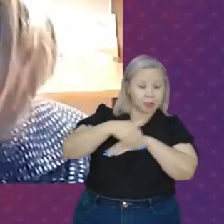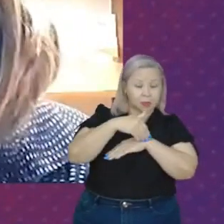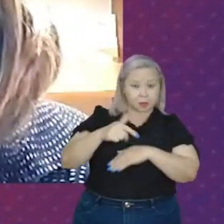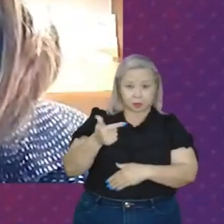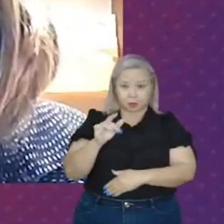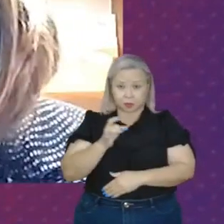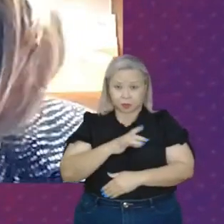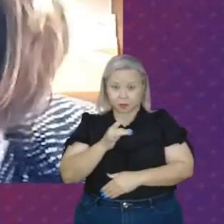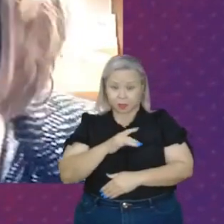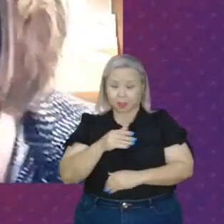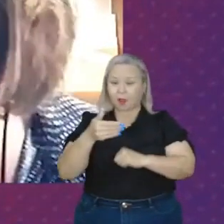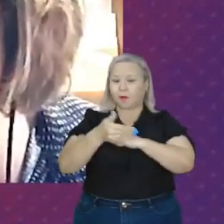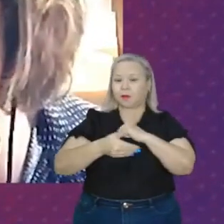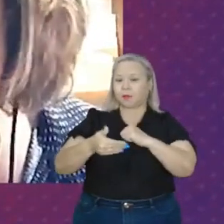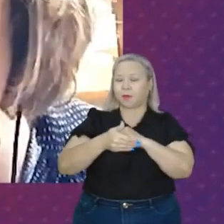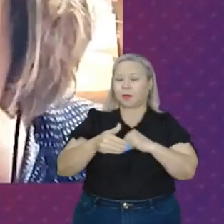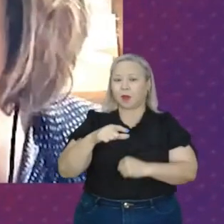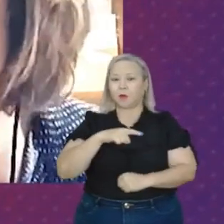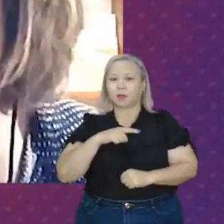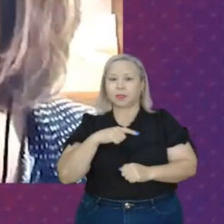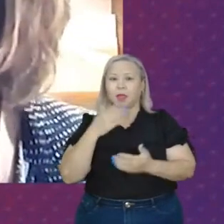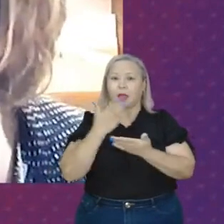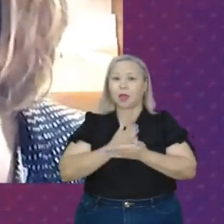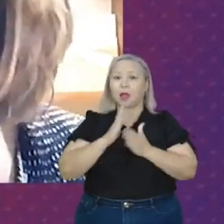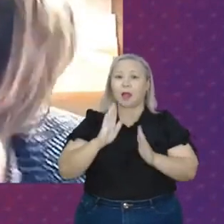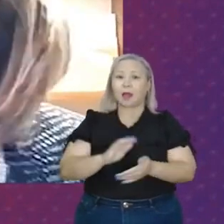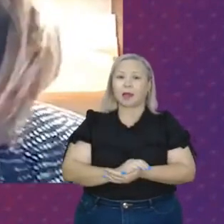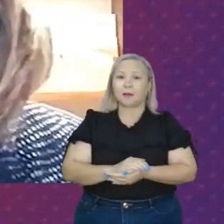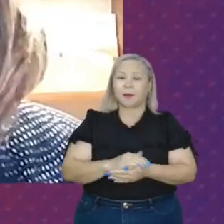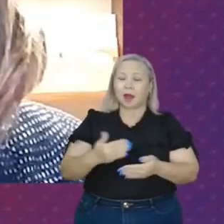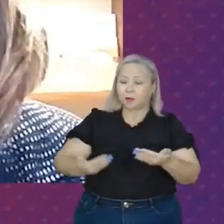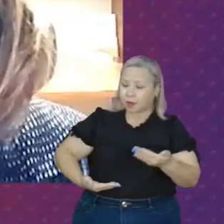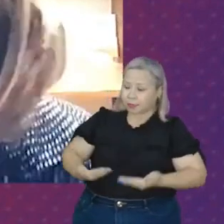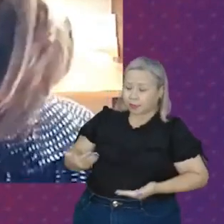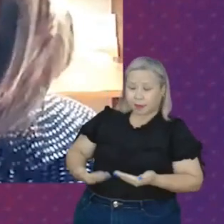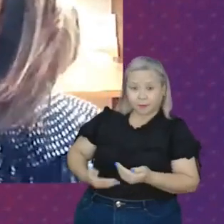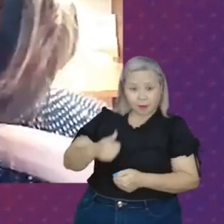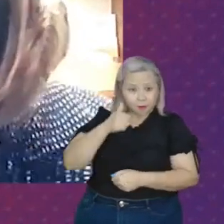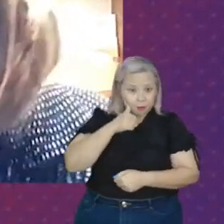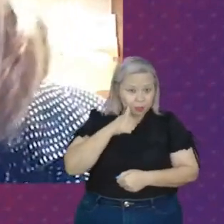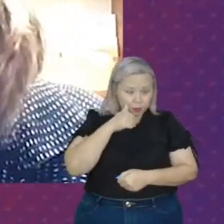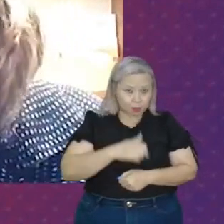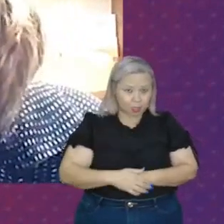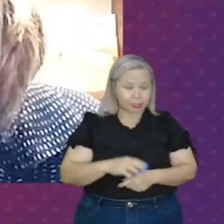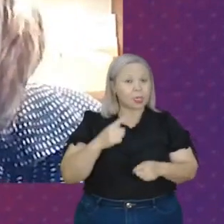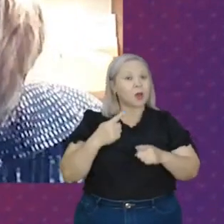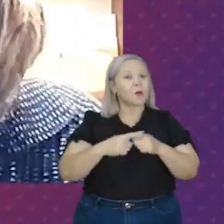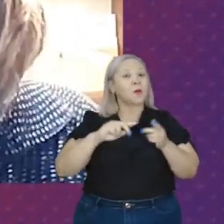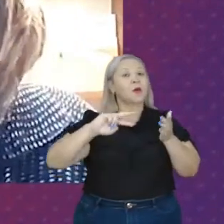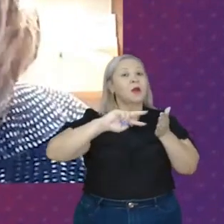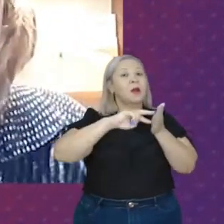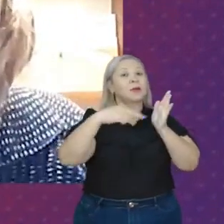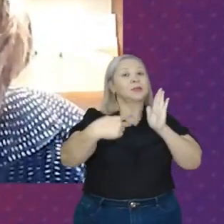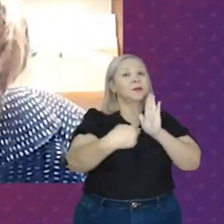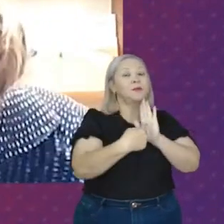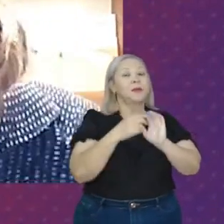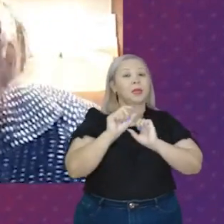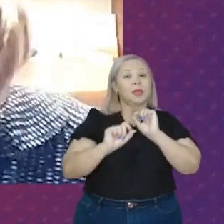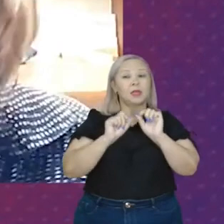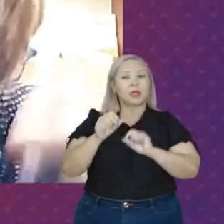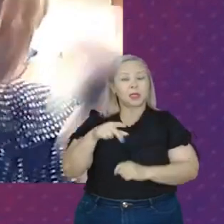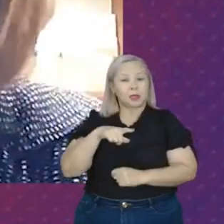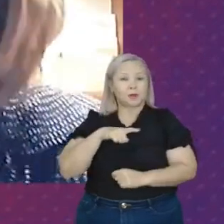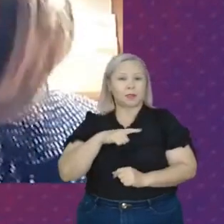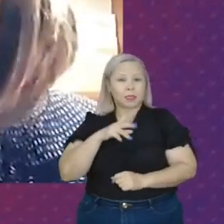nós tenhamos a eliminação da subalternização das mulheres, porque isso significa que você tem